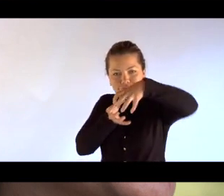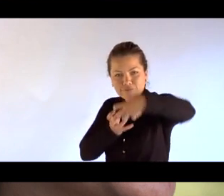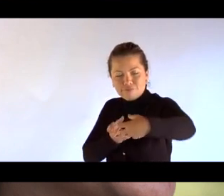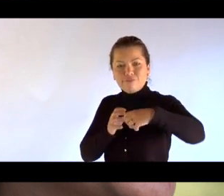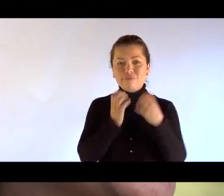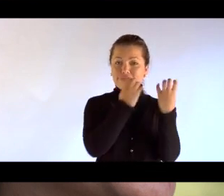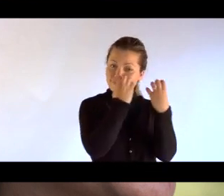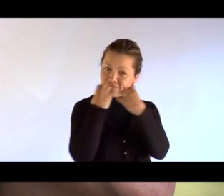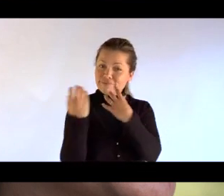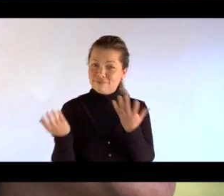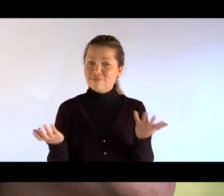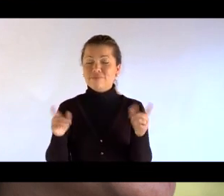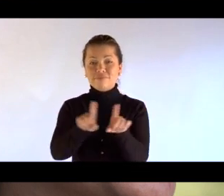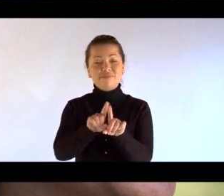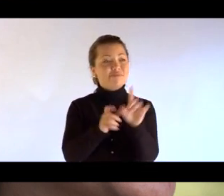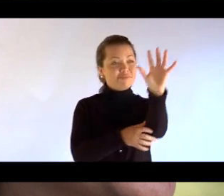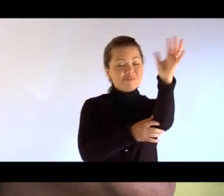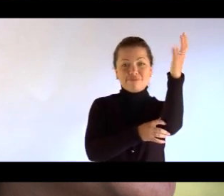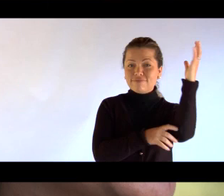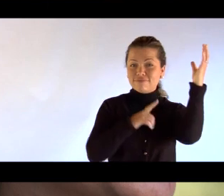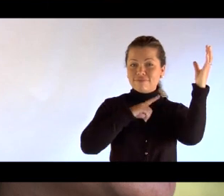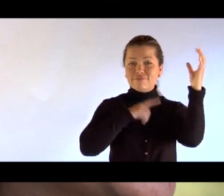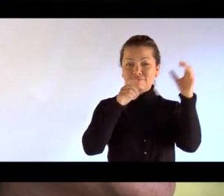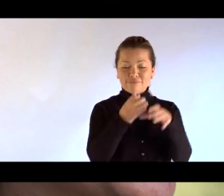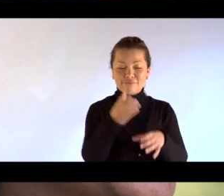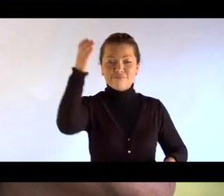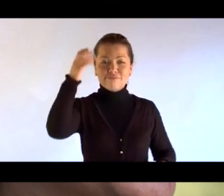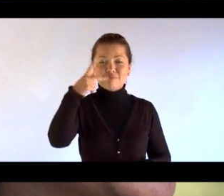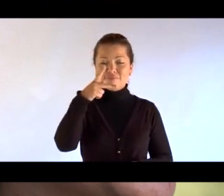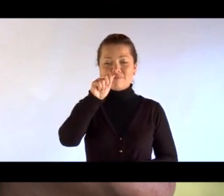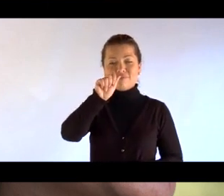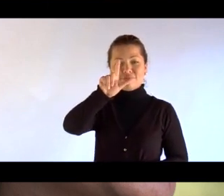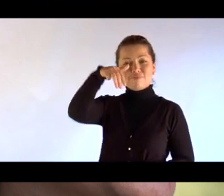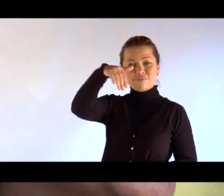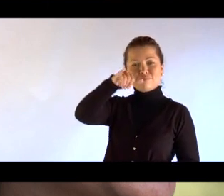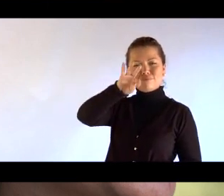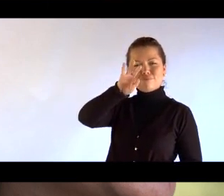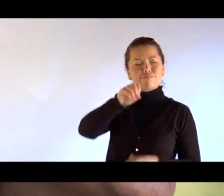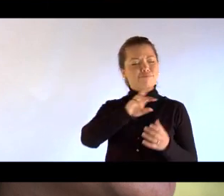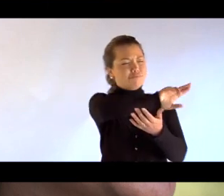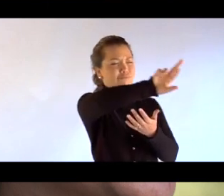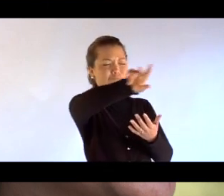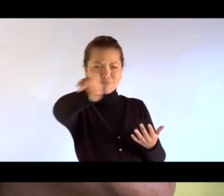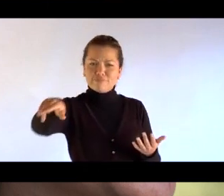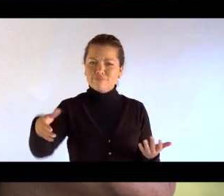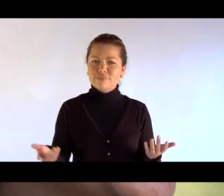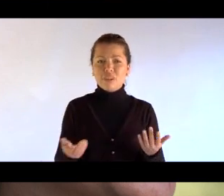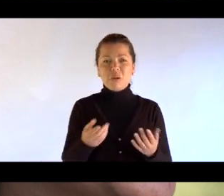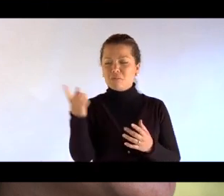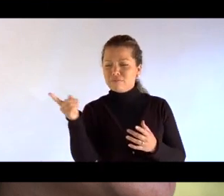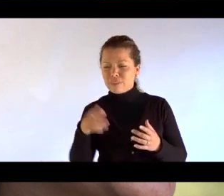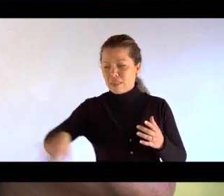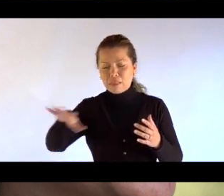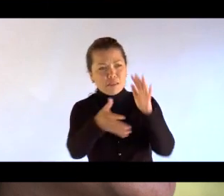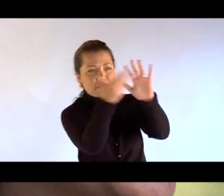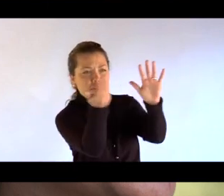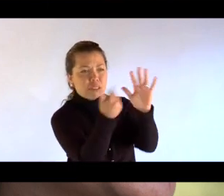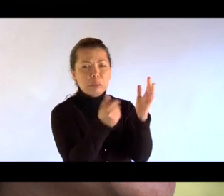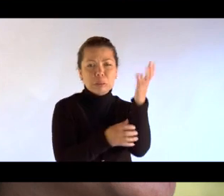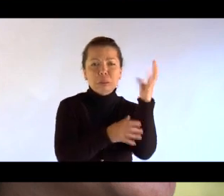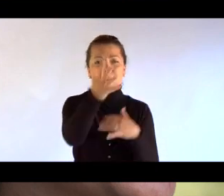e costurando estas influências, a natureza destaca-se como elemento guia. O saber caiçara é